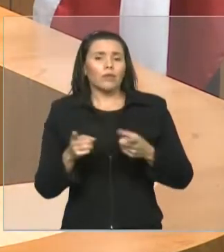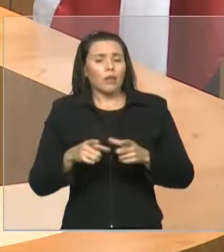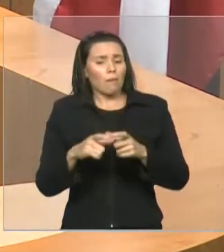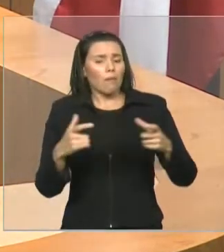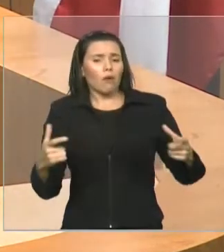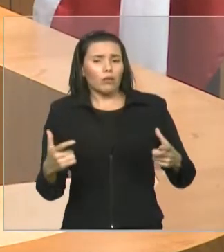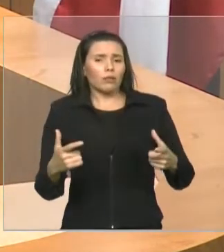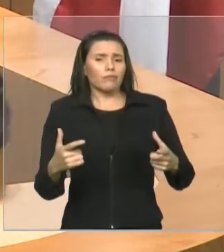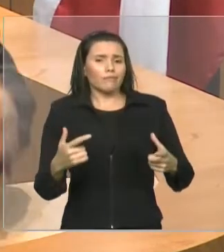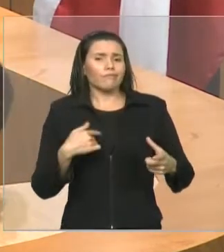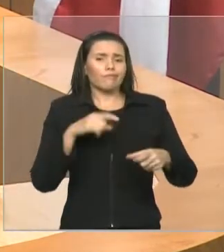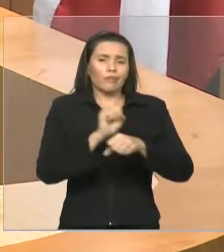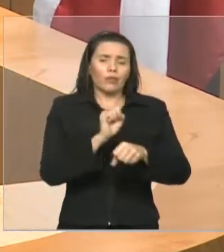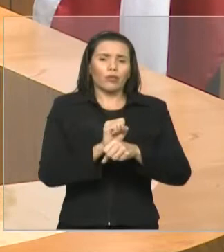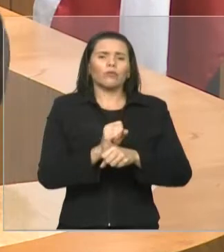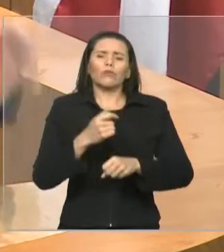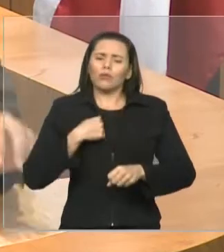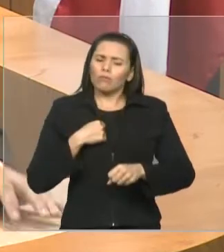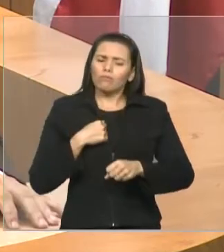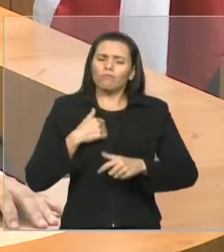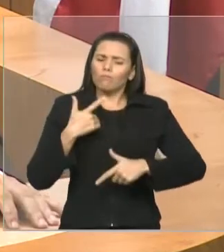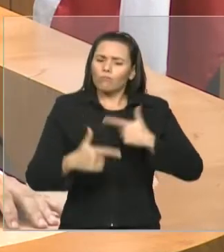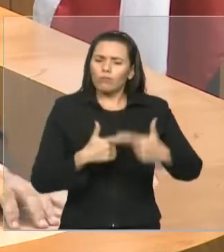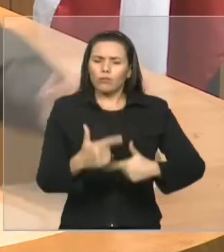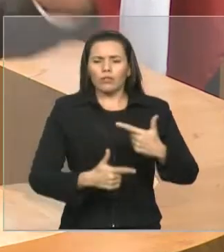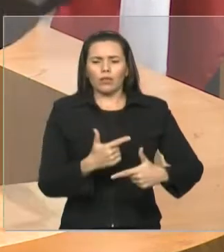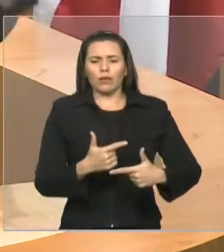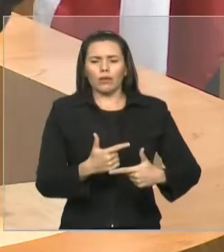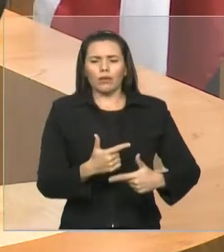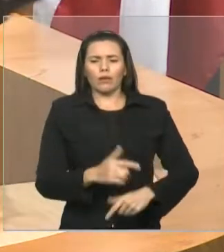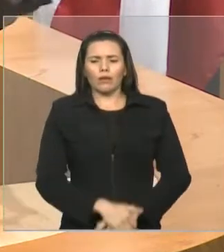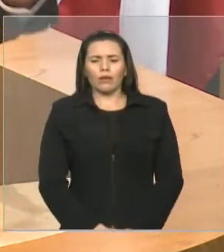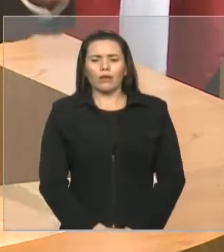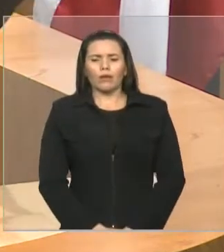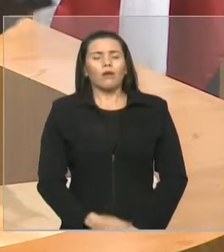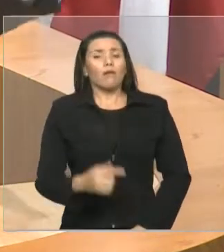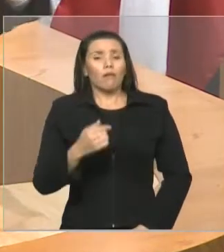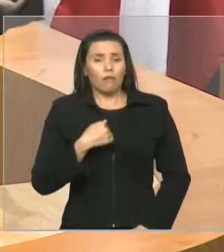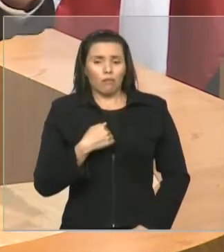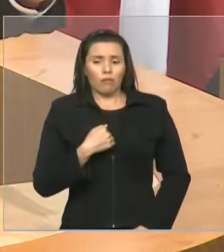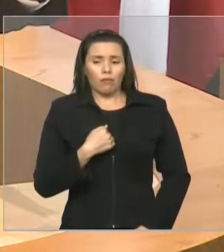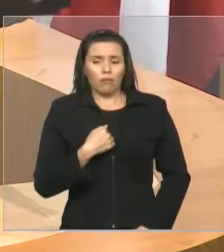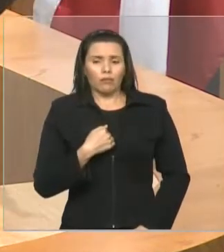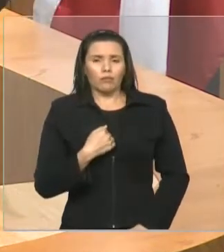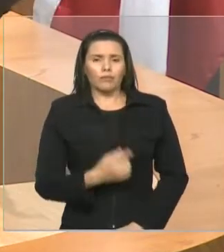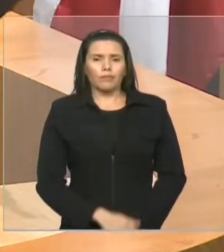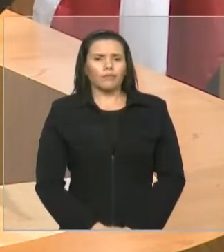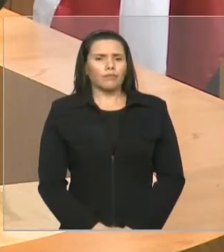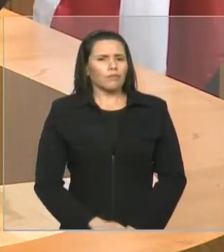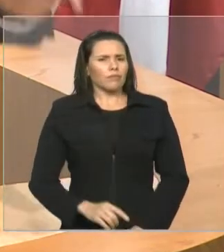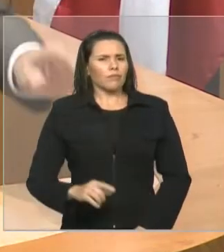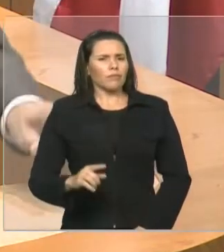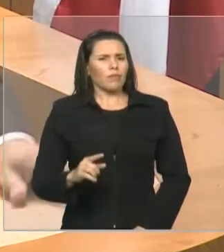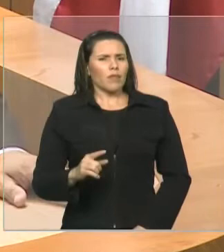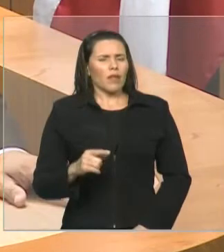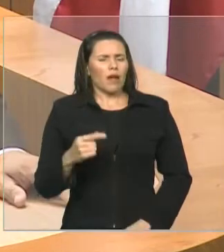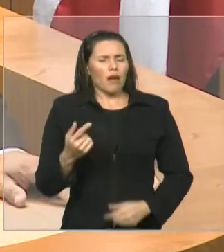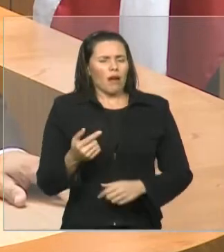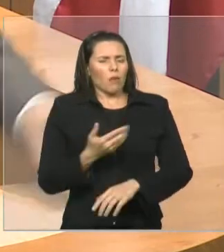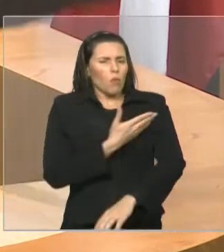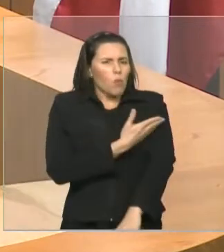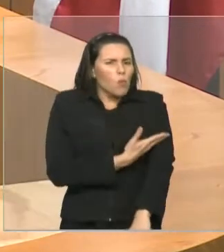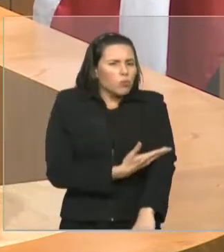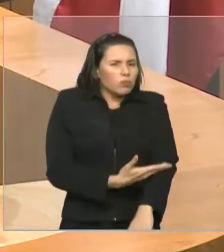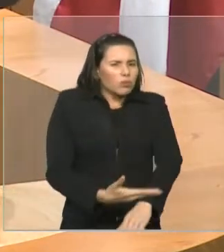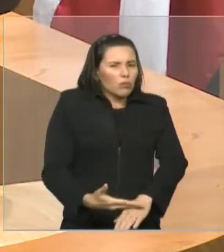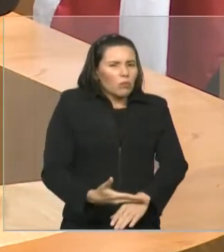do serviço público. Não as velhas práticas políticas e nenhum novo transvestido de velha prática política.